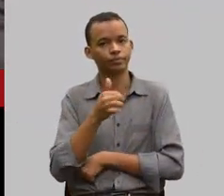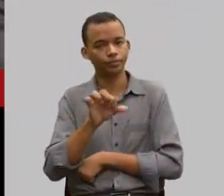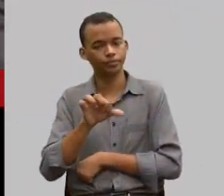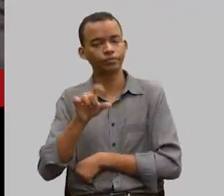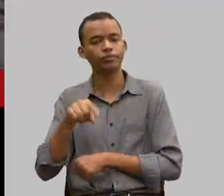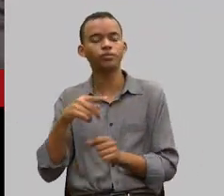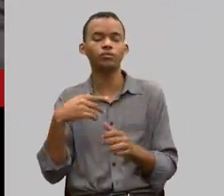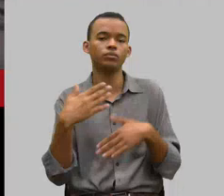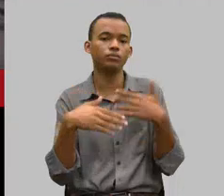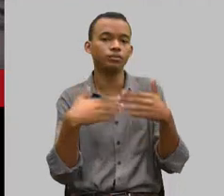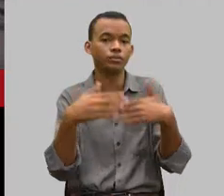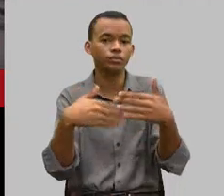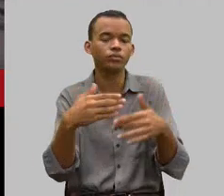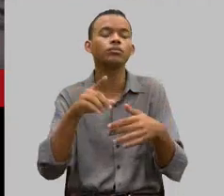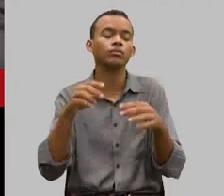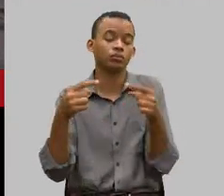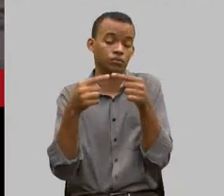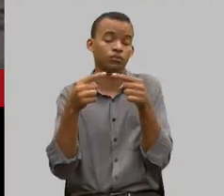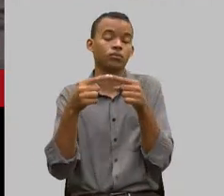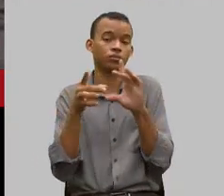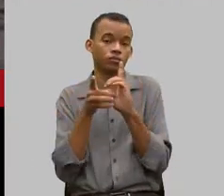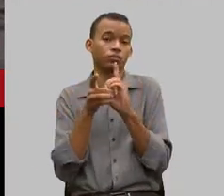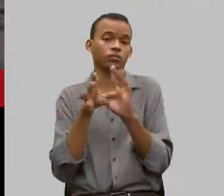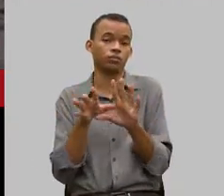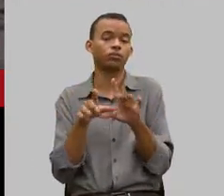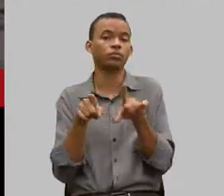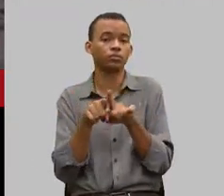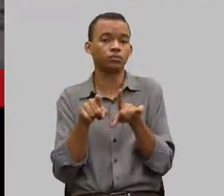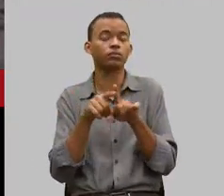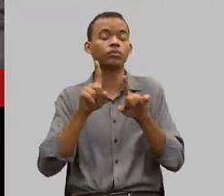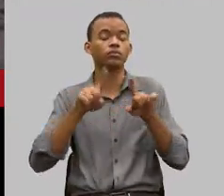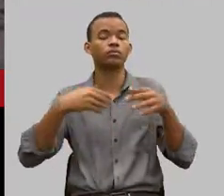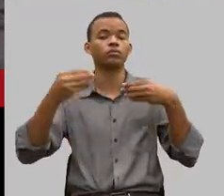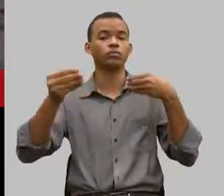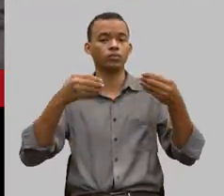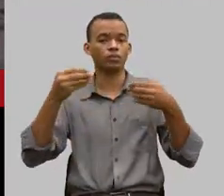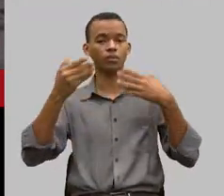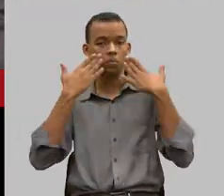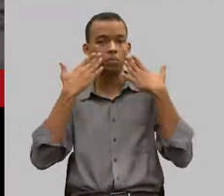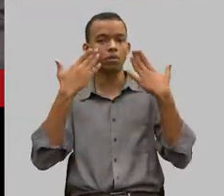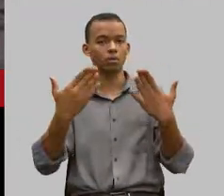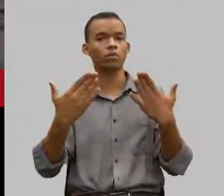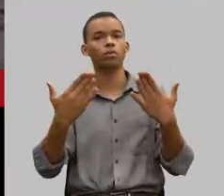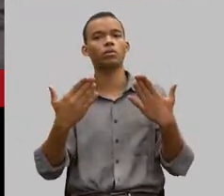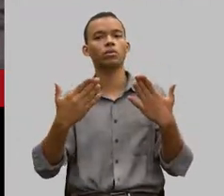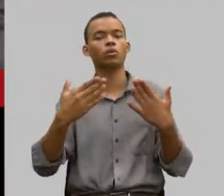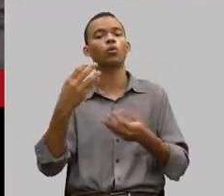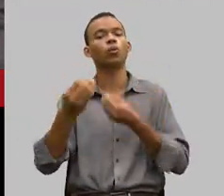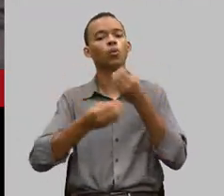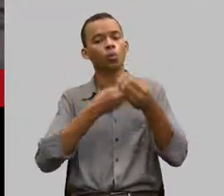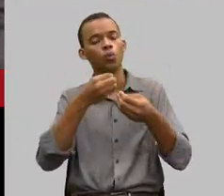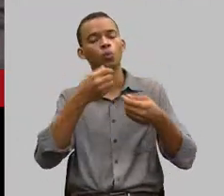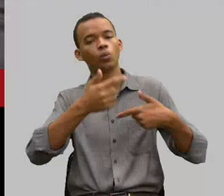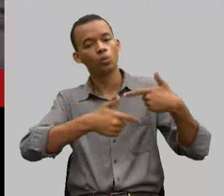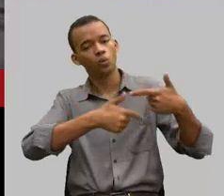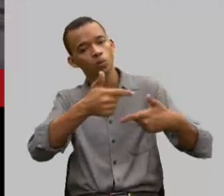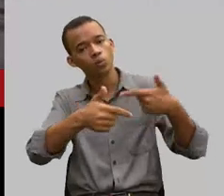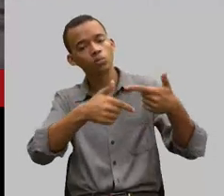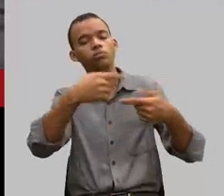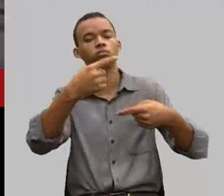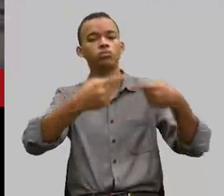processo democrático e d transparência né em relação à execução das políticas pelo